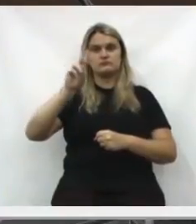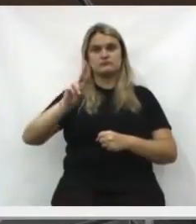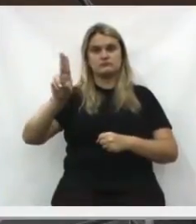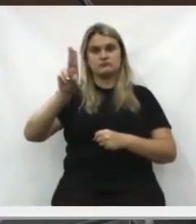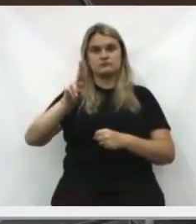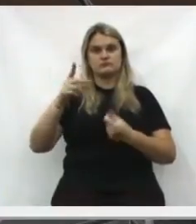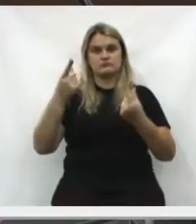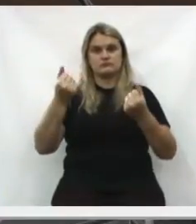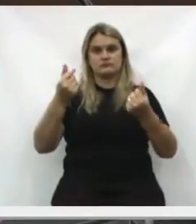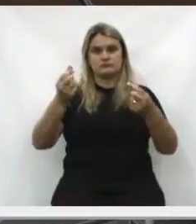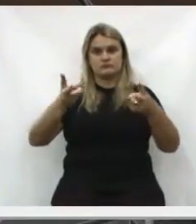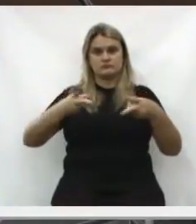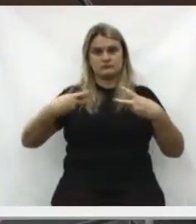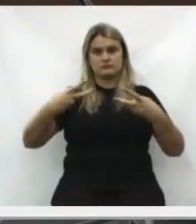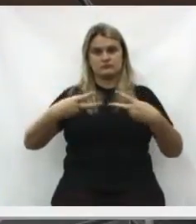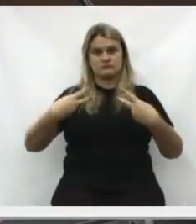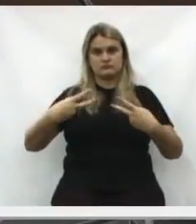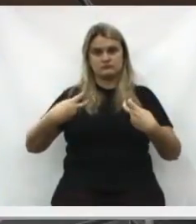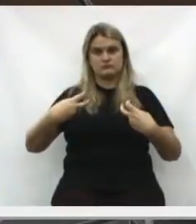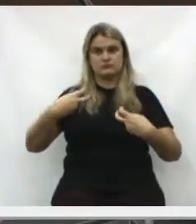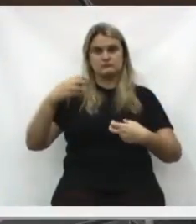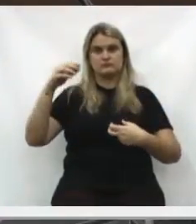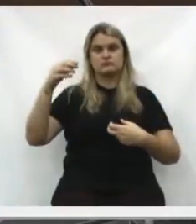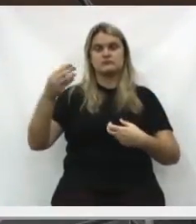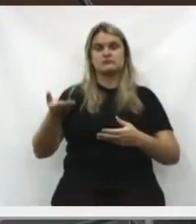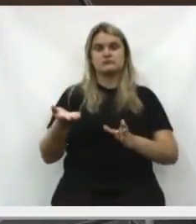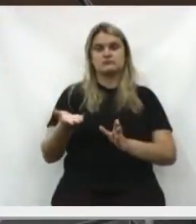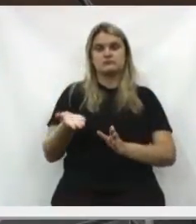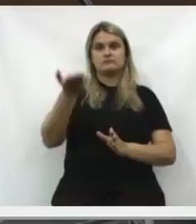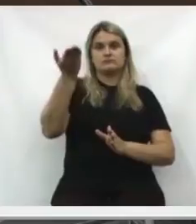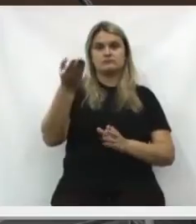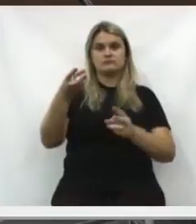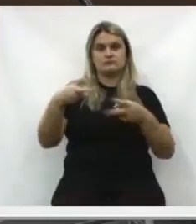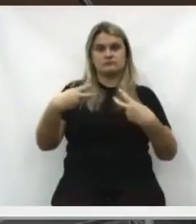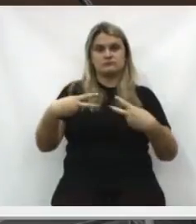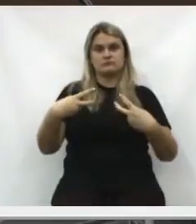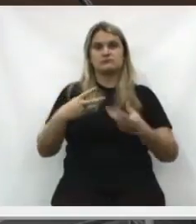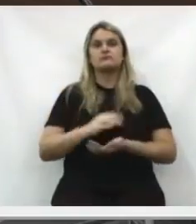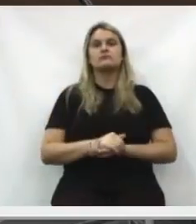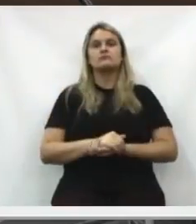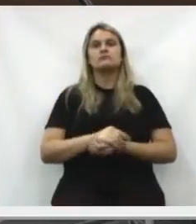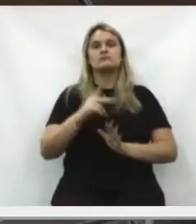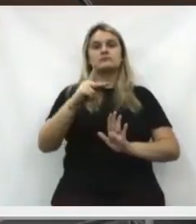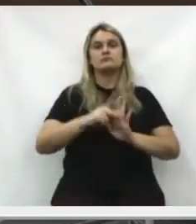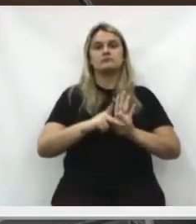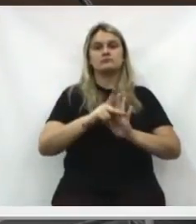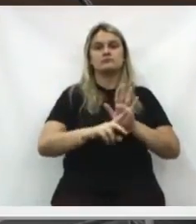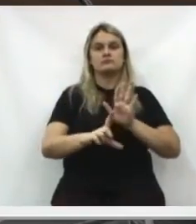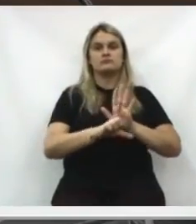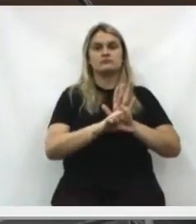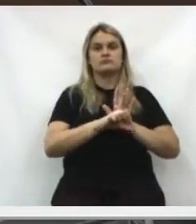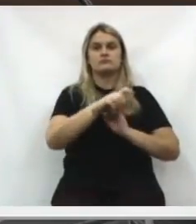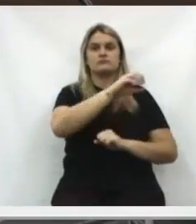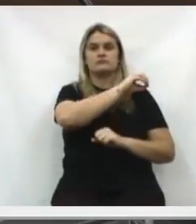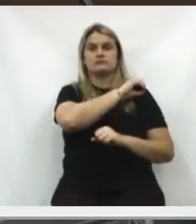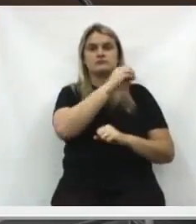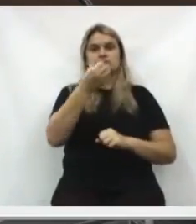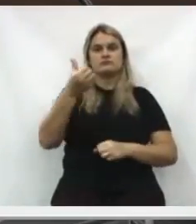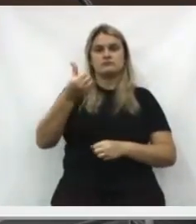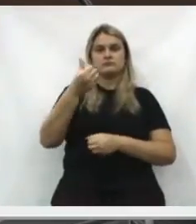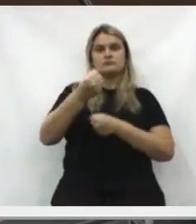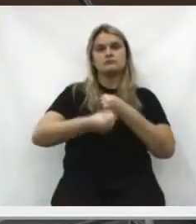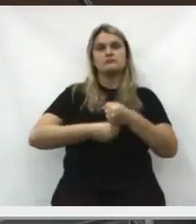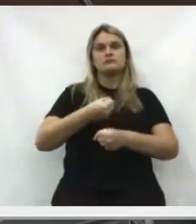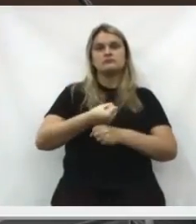de 2017, com recursos provenientes de excesso de arrecadação. Projeto de